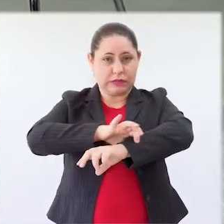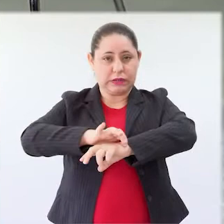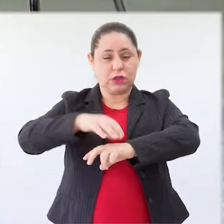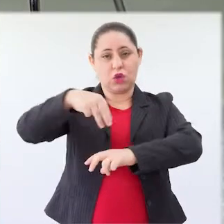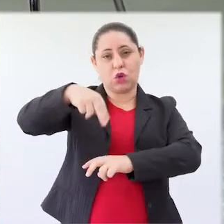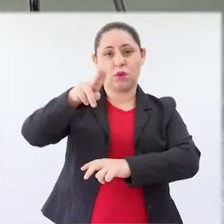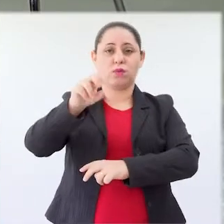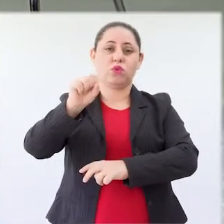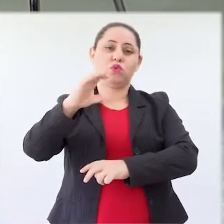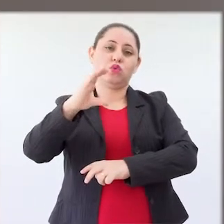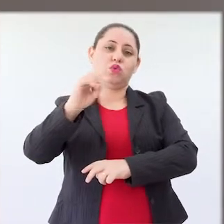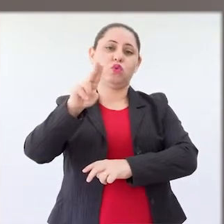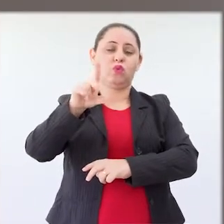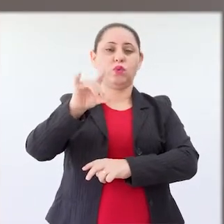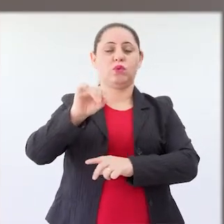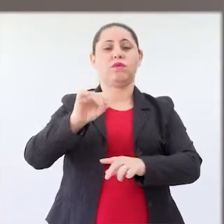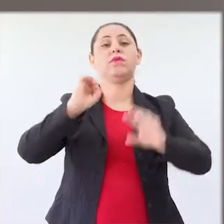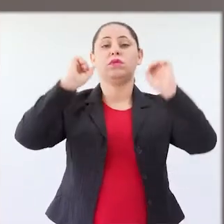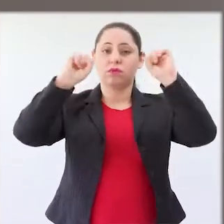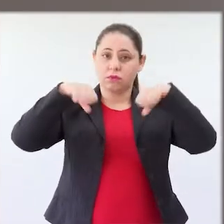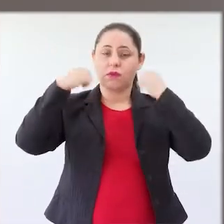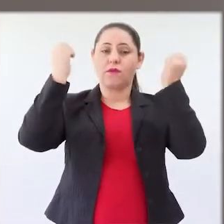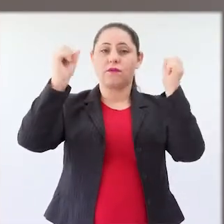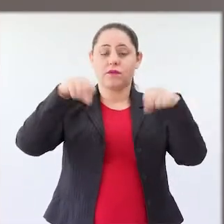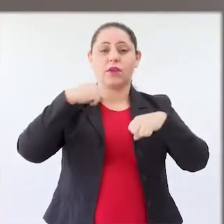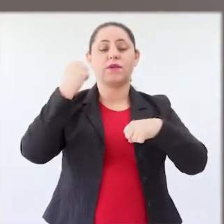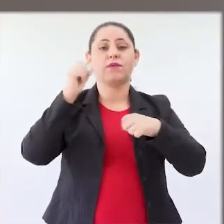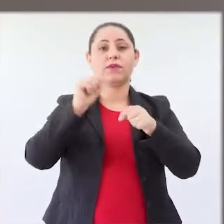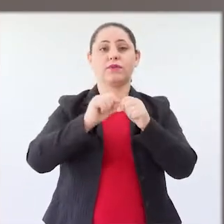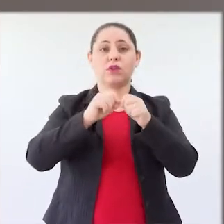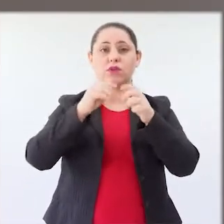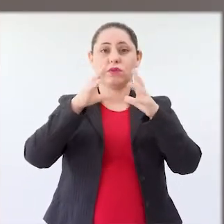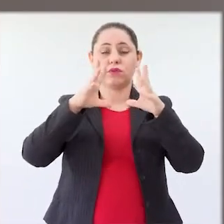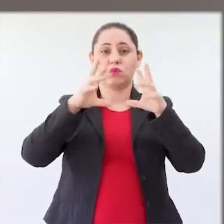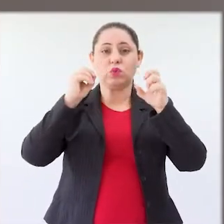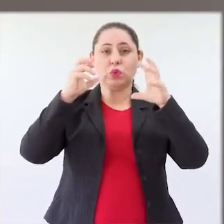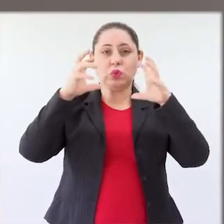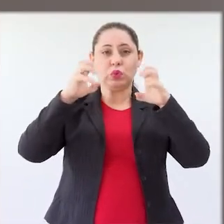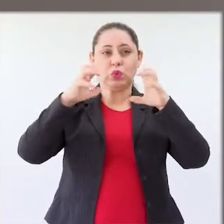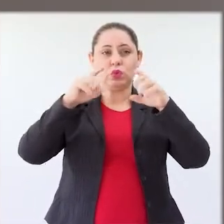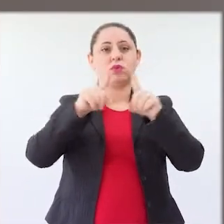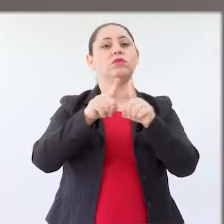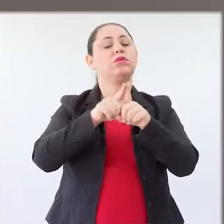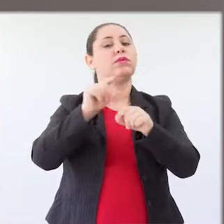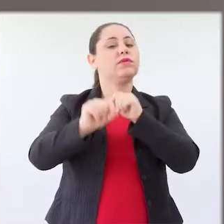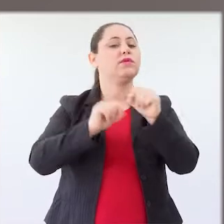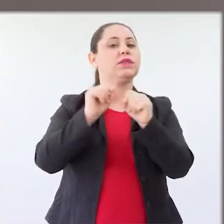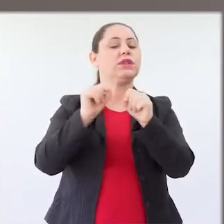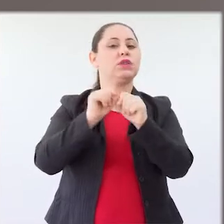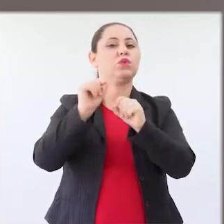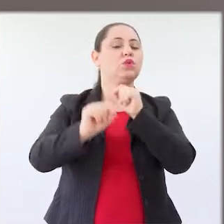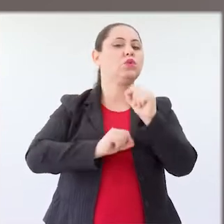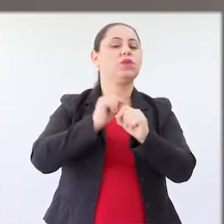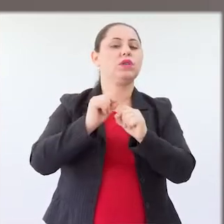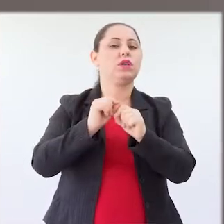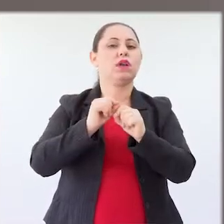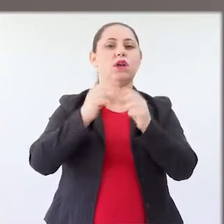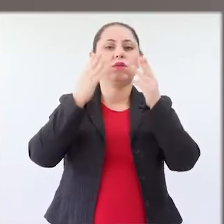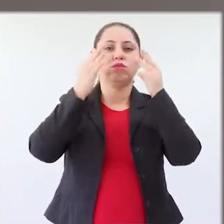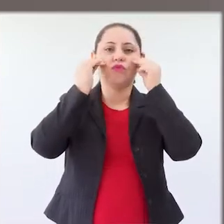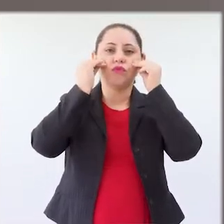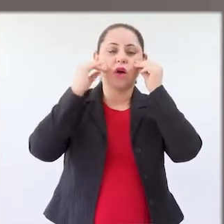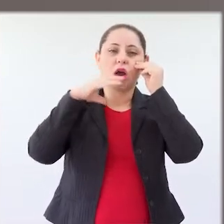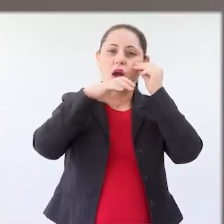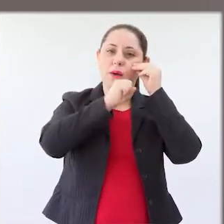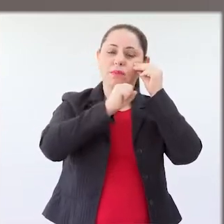faz atividade física, vai ter várias contrações e aumento da atividade metabólica, fazendo com que esse consumo seja gerado mais